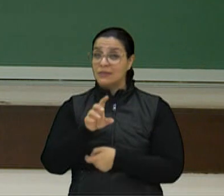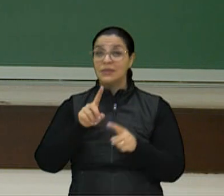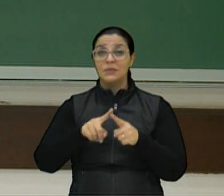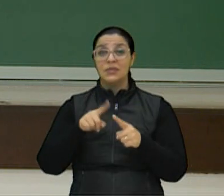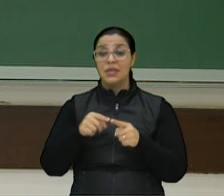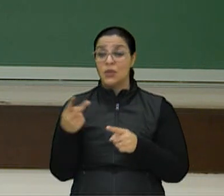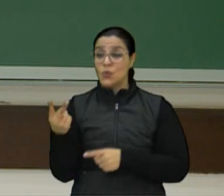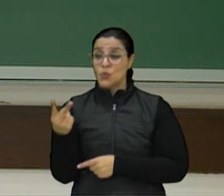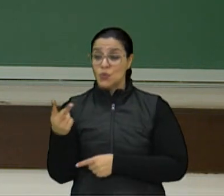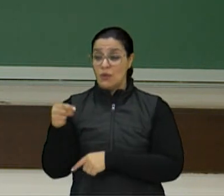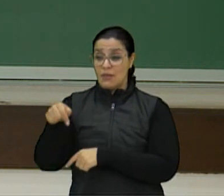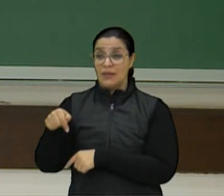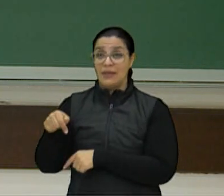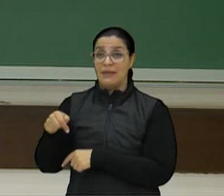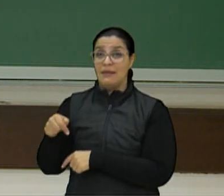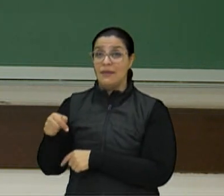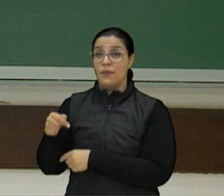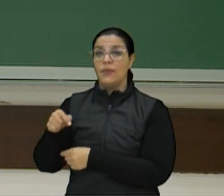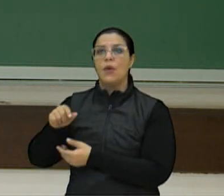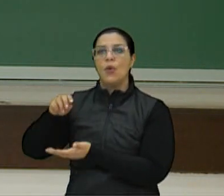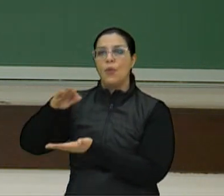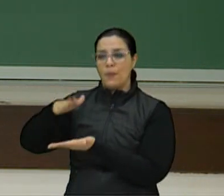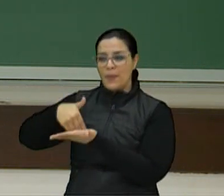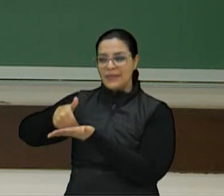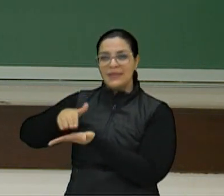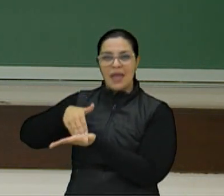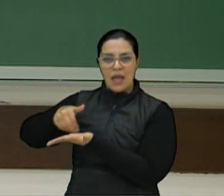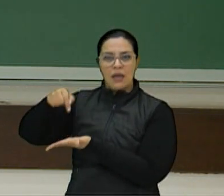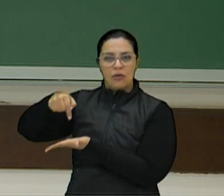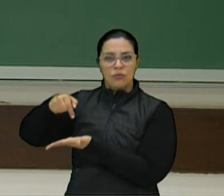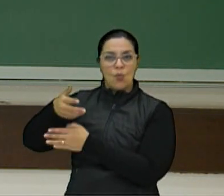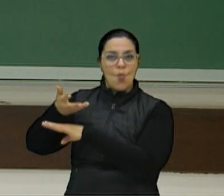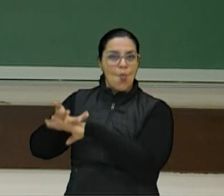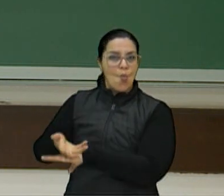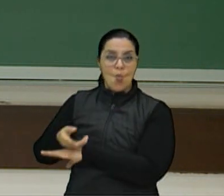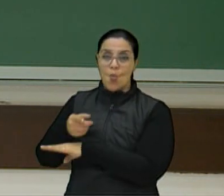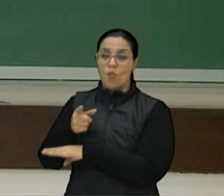os dois recursos, tanto o papel como o pincel, estão secos.